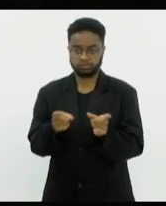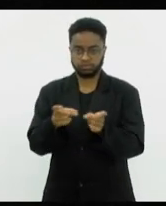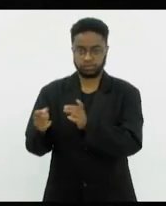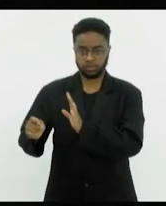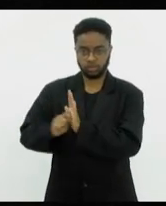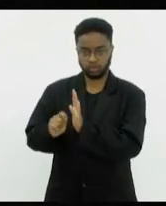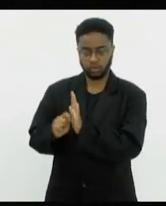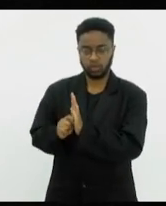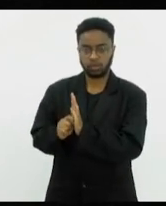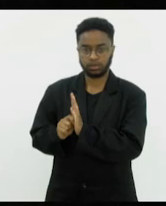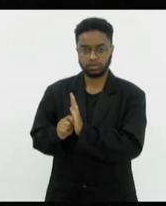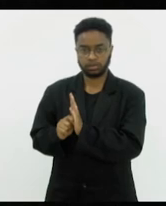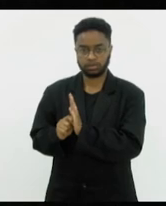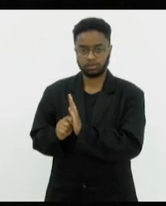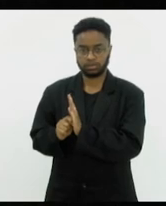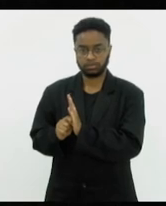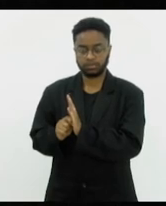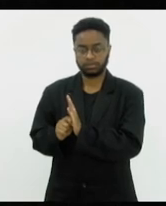drogas,